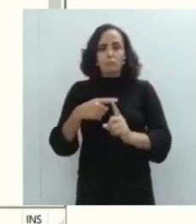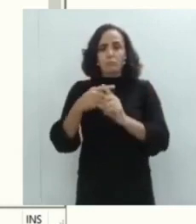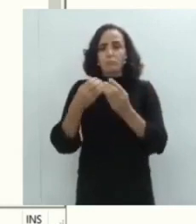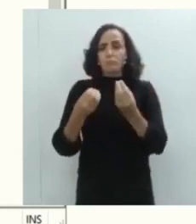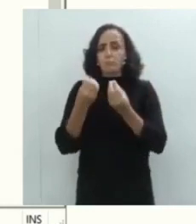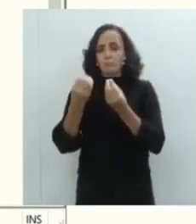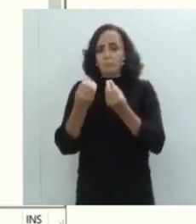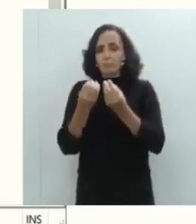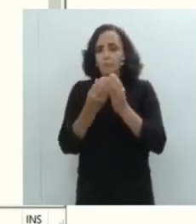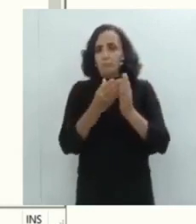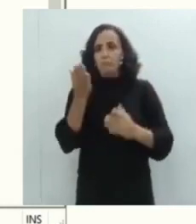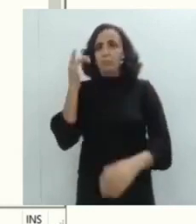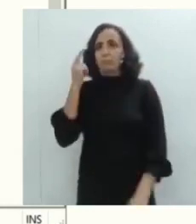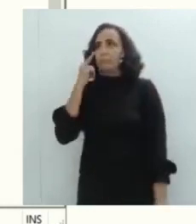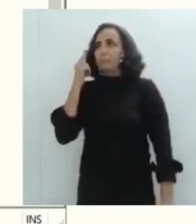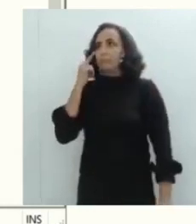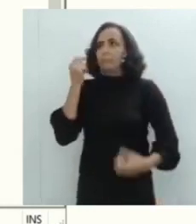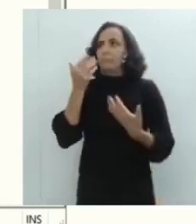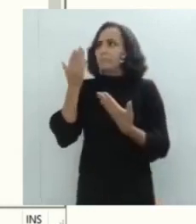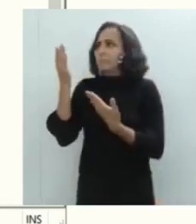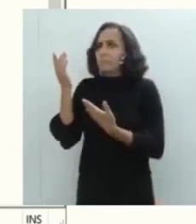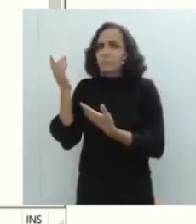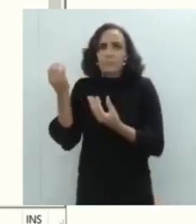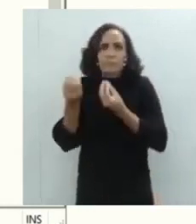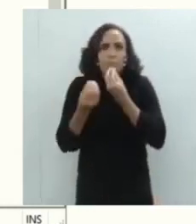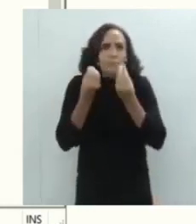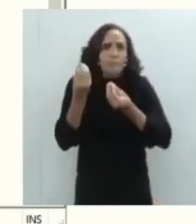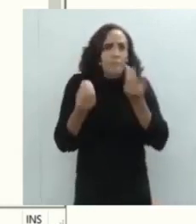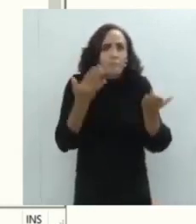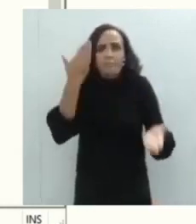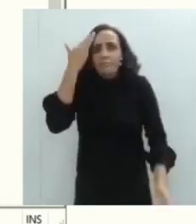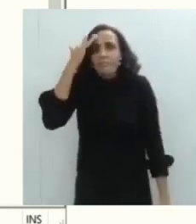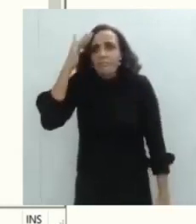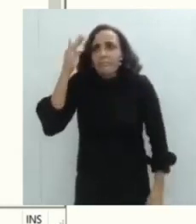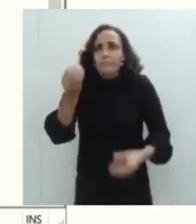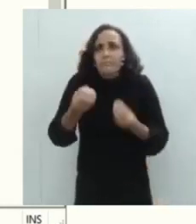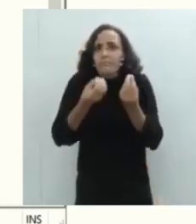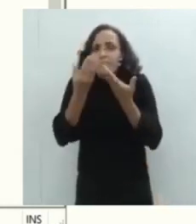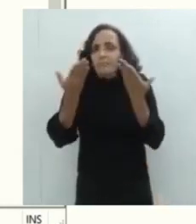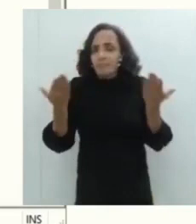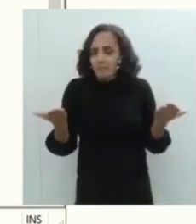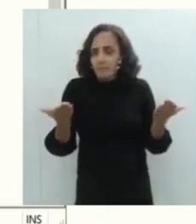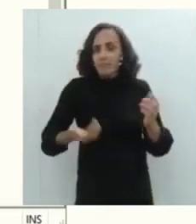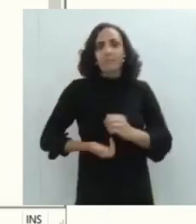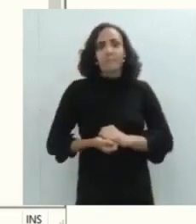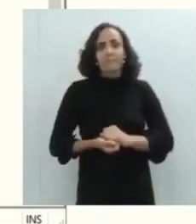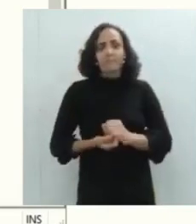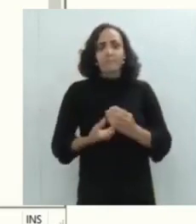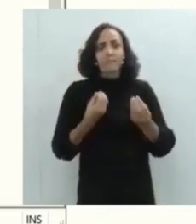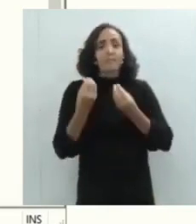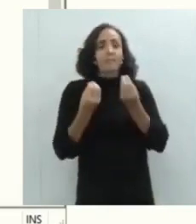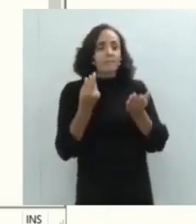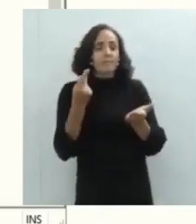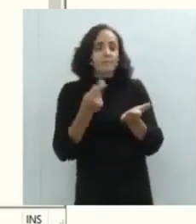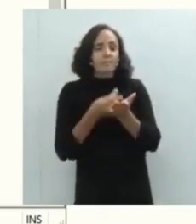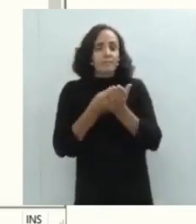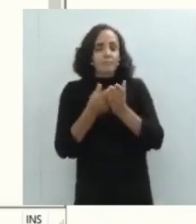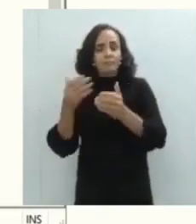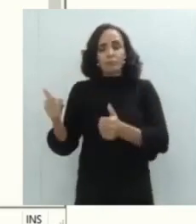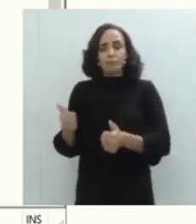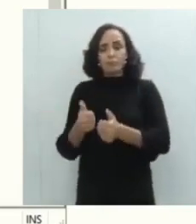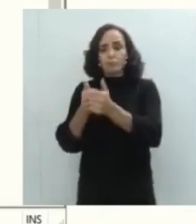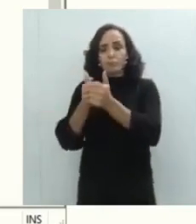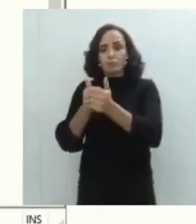MySQL query. Professor, que danada essa função faz? Essa função executa um comando,